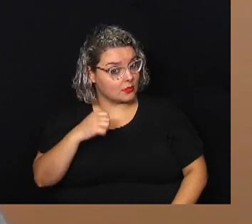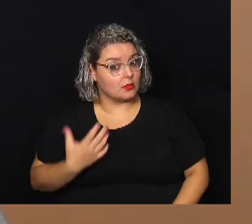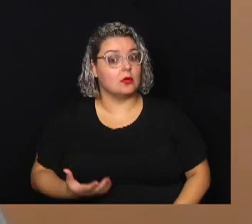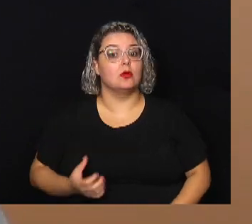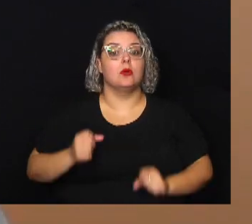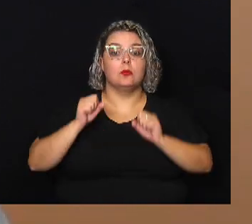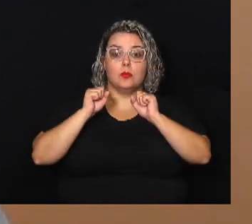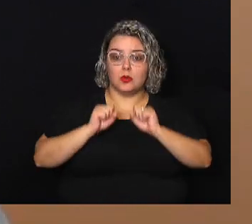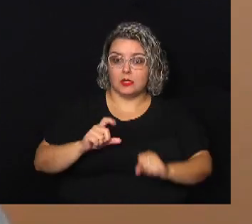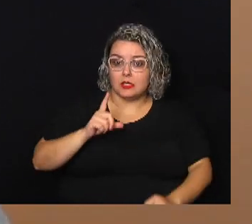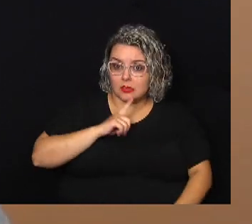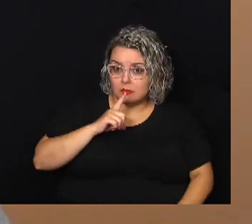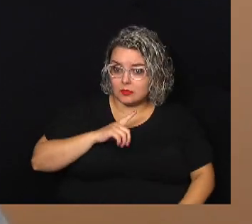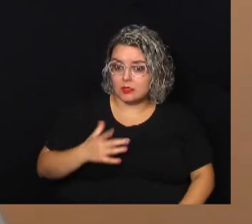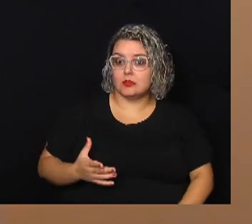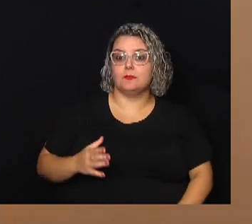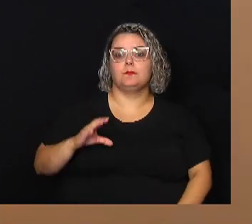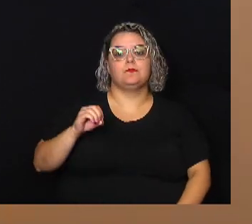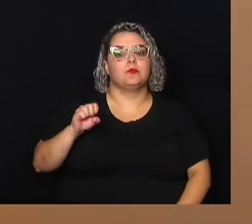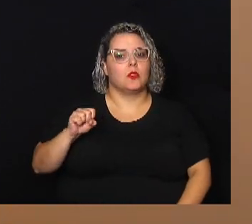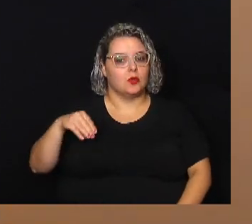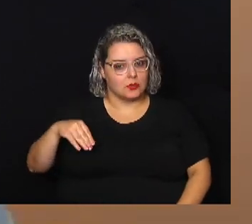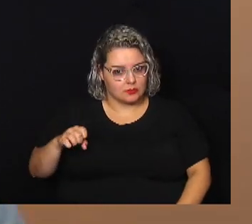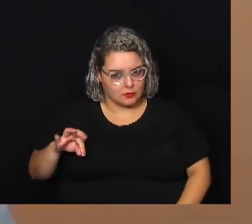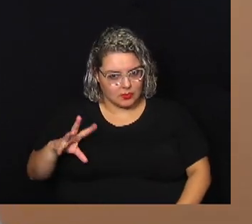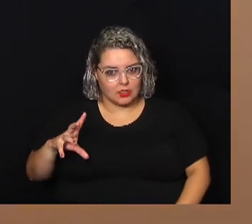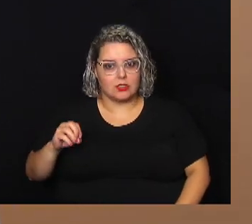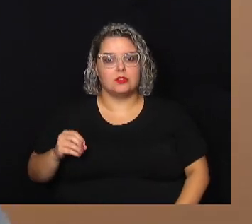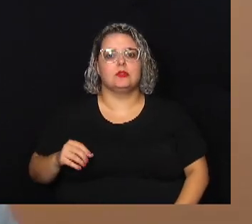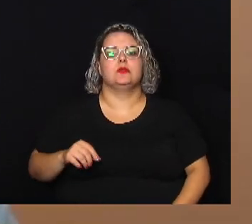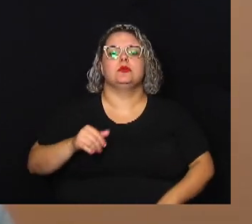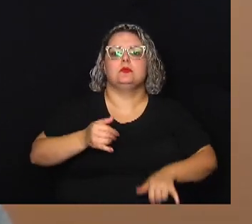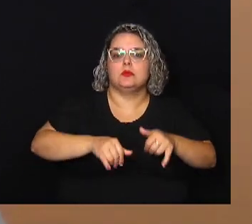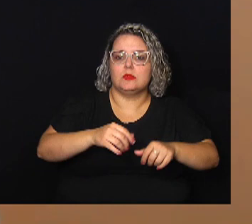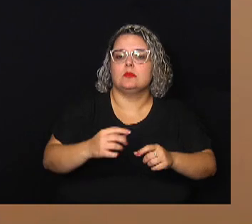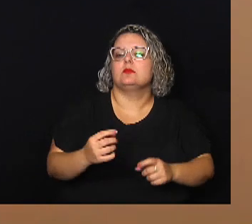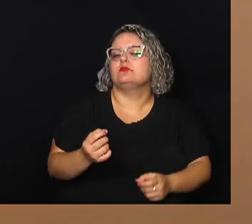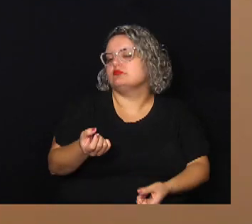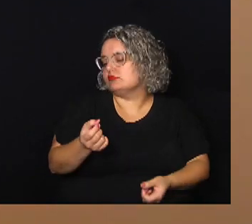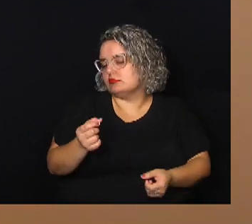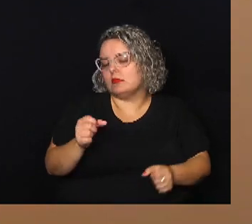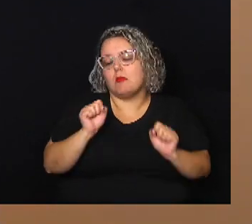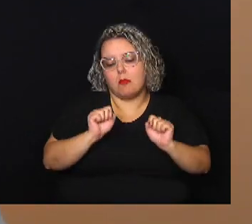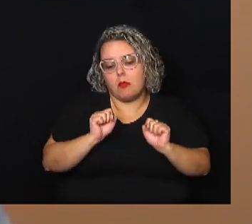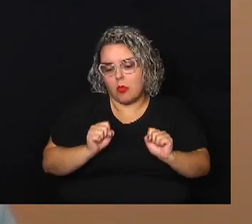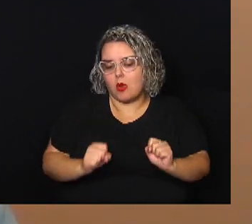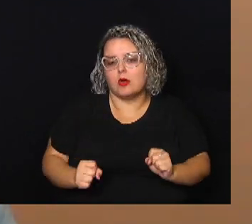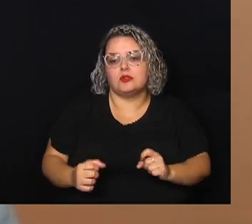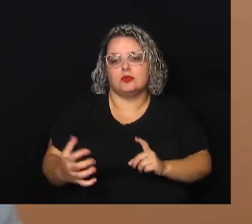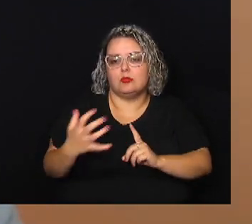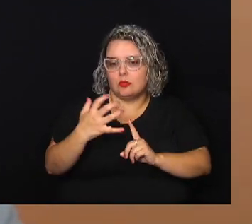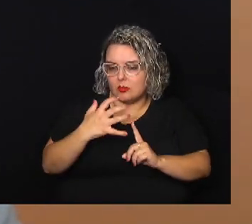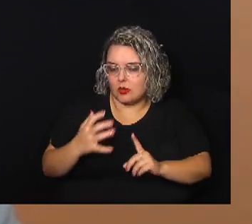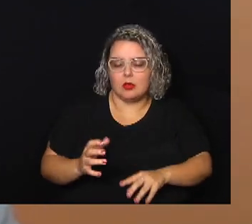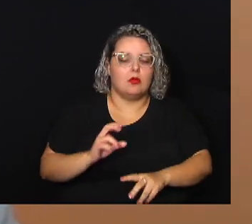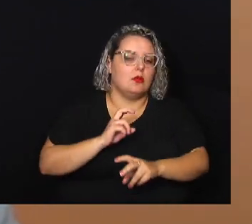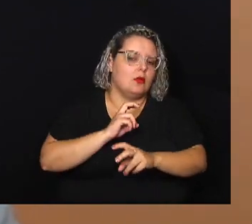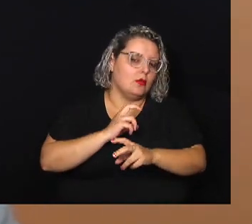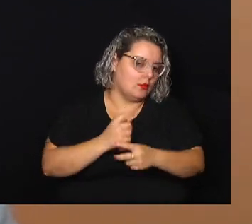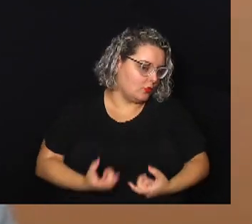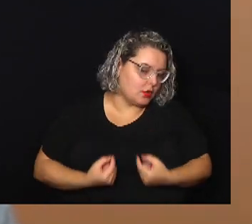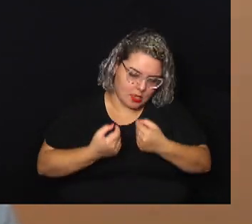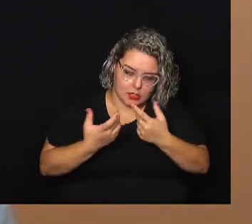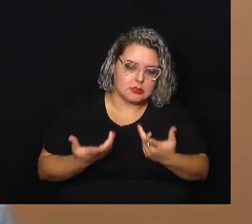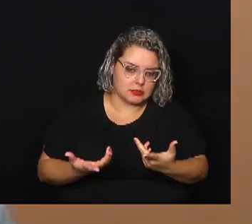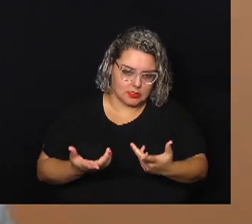Podemos ter cosméticos que têm substâncias cancerígenas. Obviamente que se